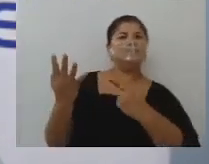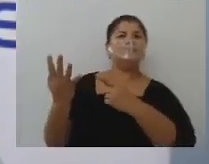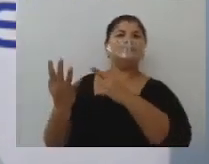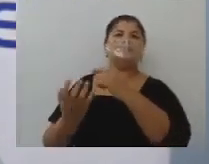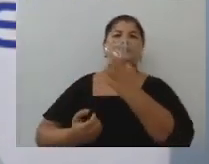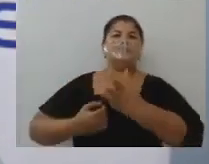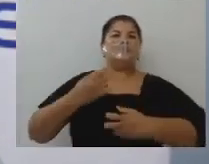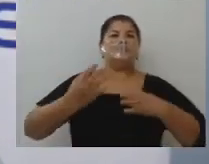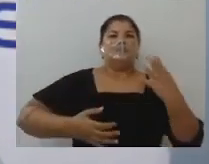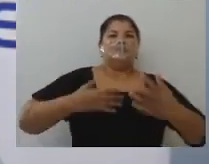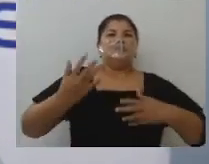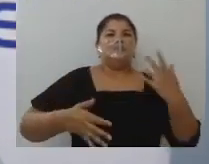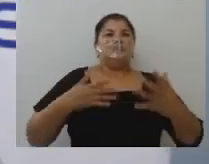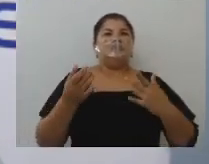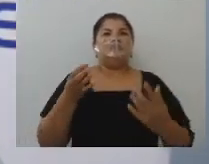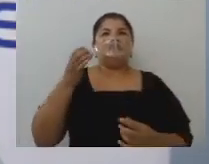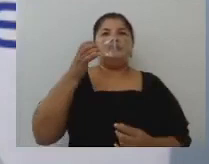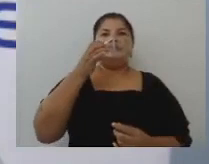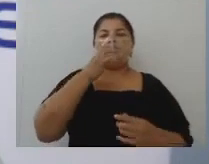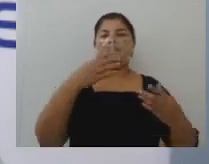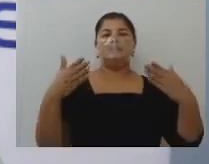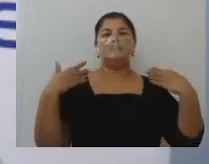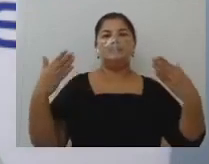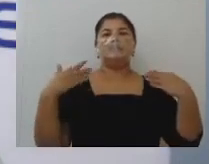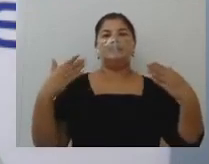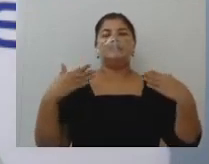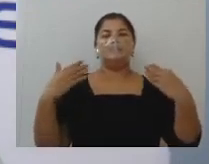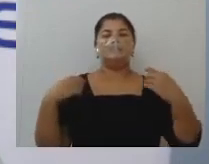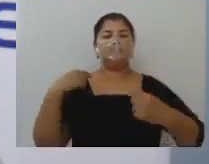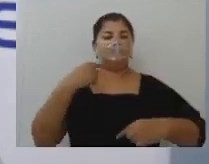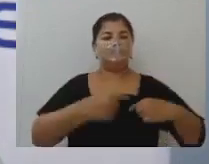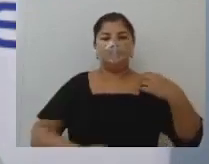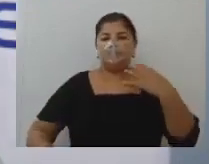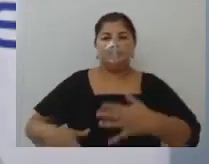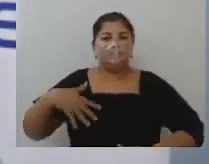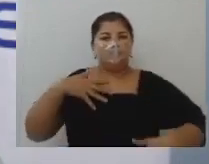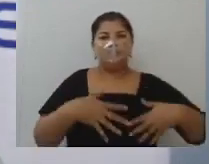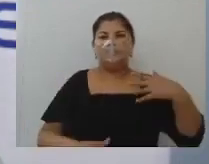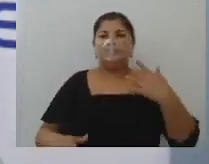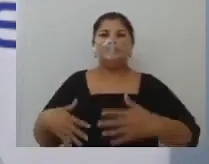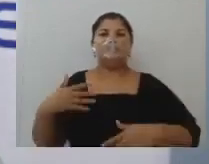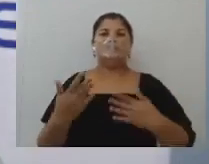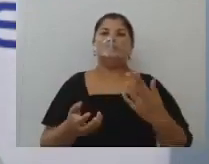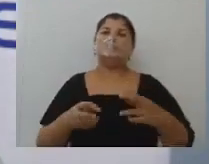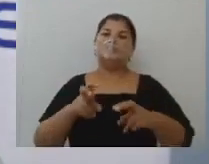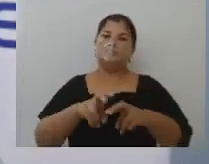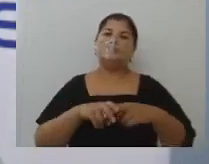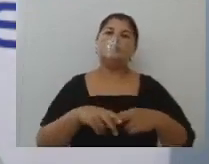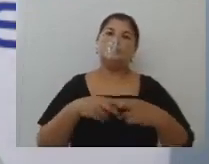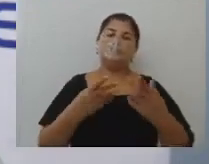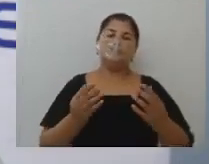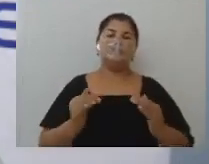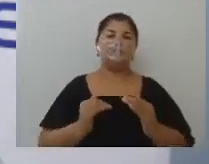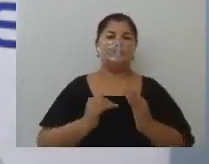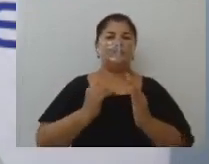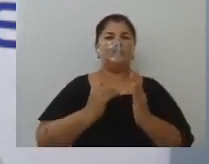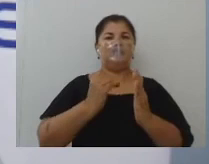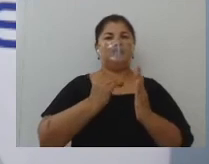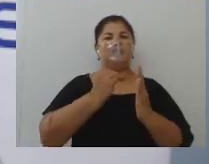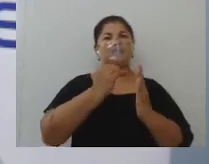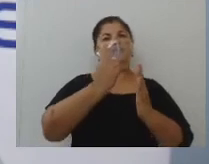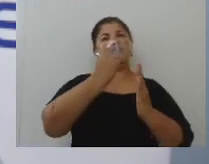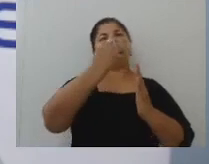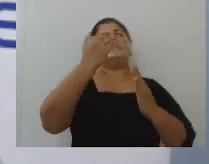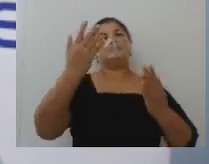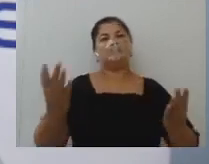elas começam a aumentar a sua temperatura. E o grau de agitação que a gente vem conversando termina aumentando e vai aumentando e